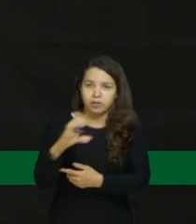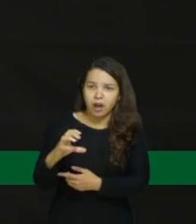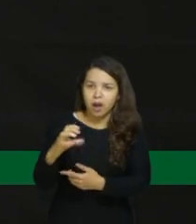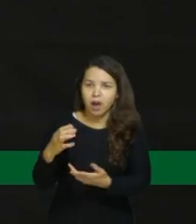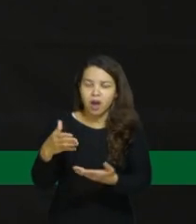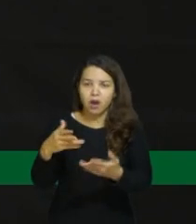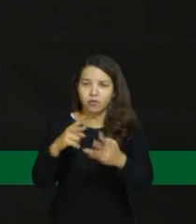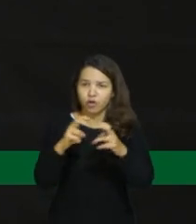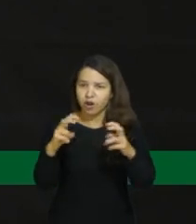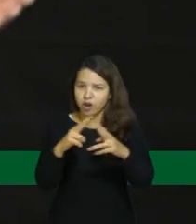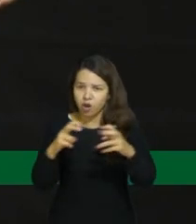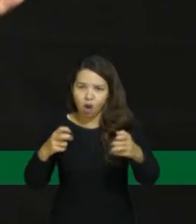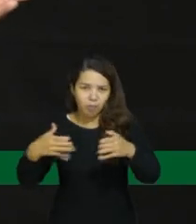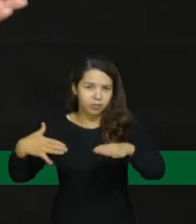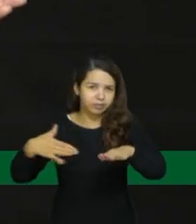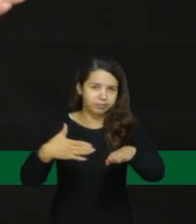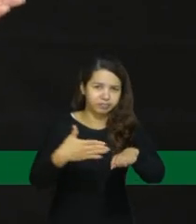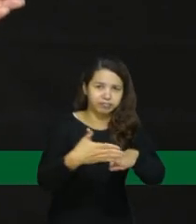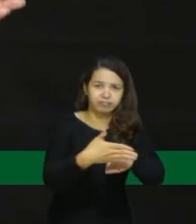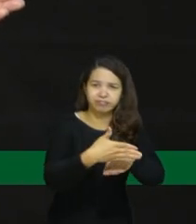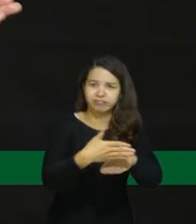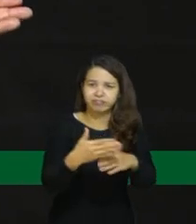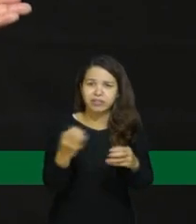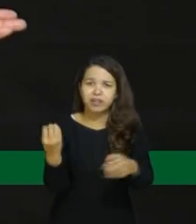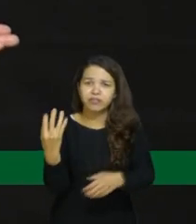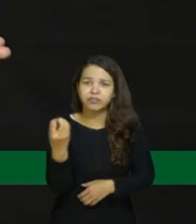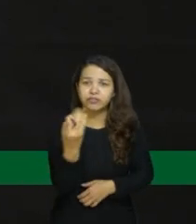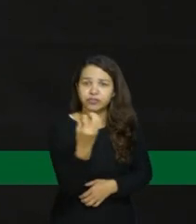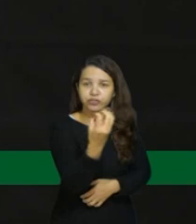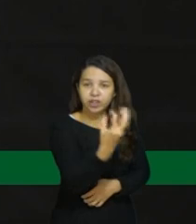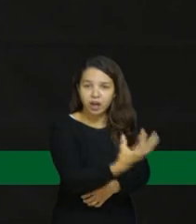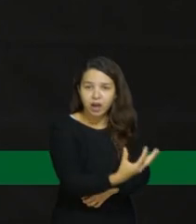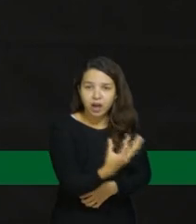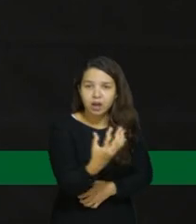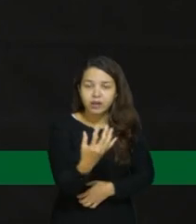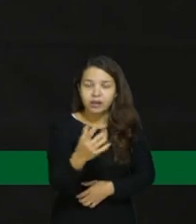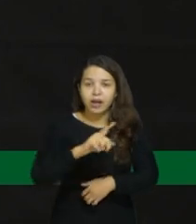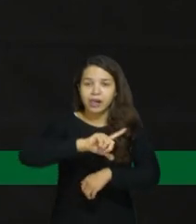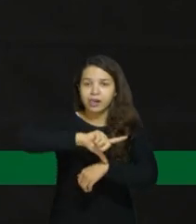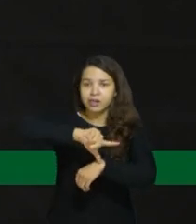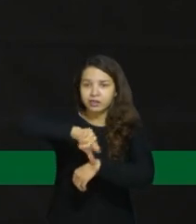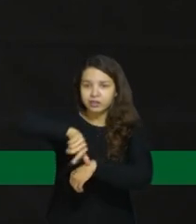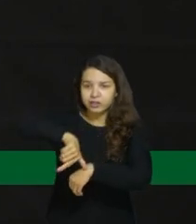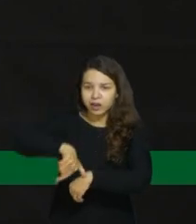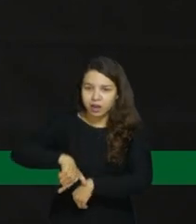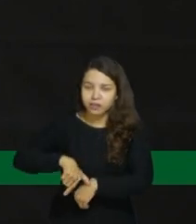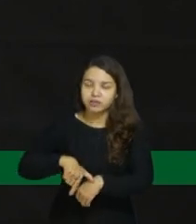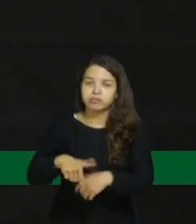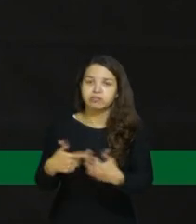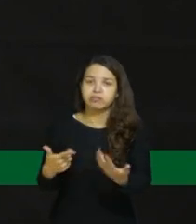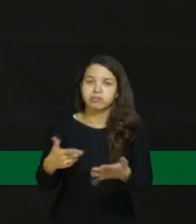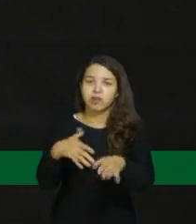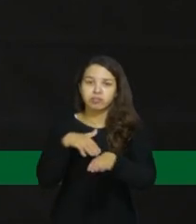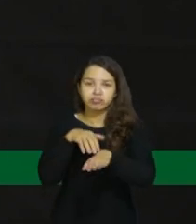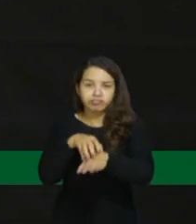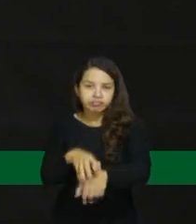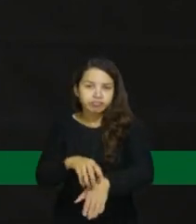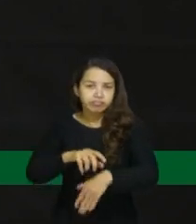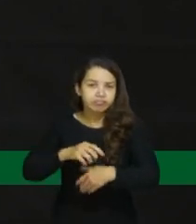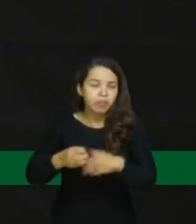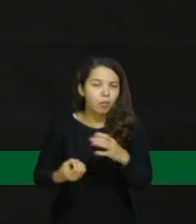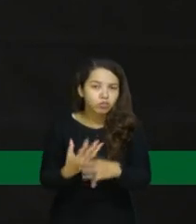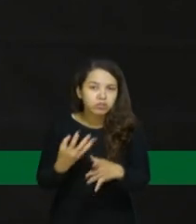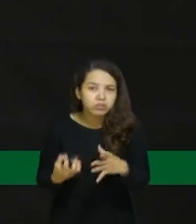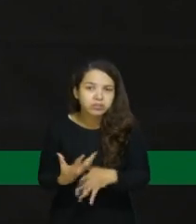de Florianópolis, e a viagem que representa um atraso na linha de produção, um atraso de vida,